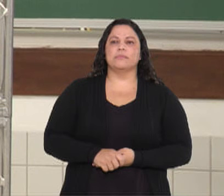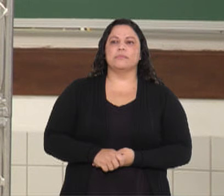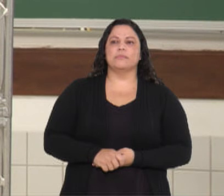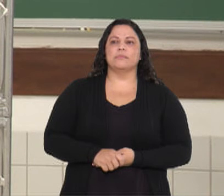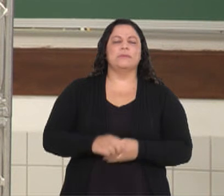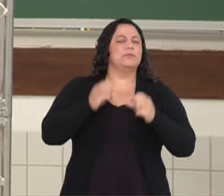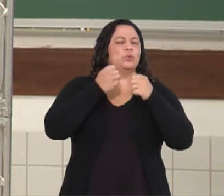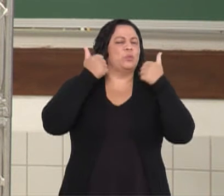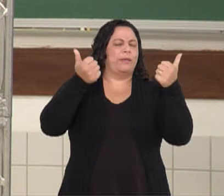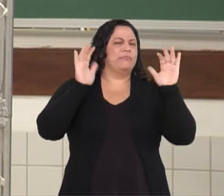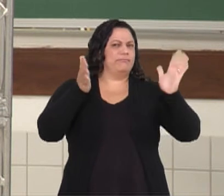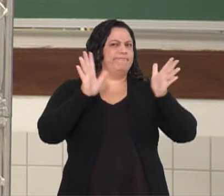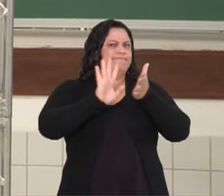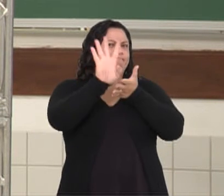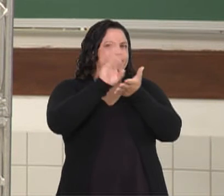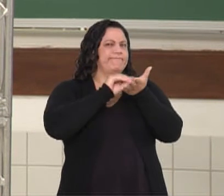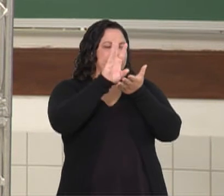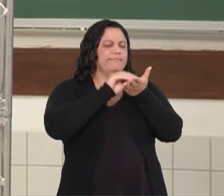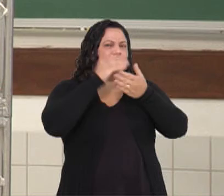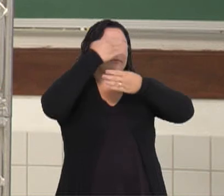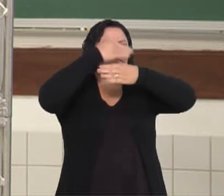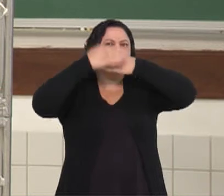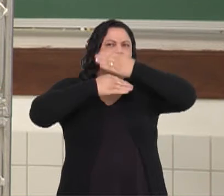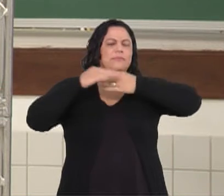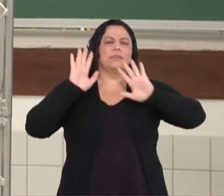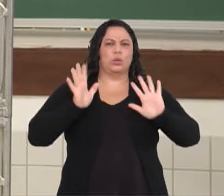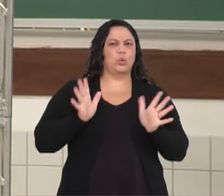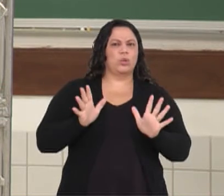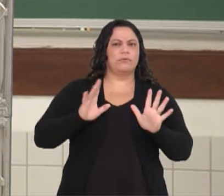Tudo bem? Copiaram o slide? Vamos para o próximo, então.